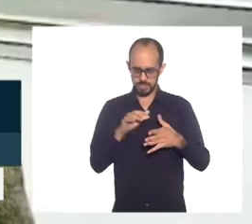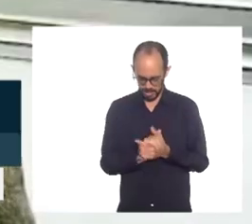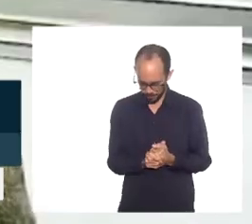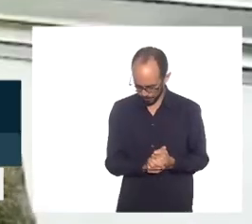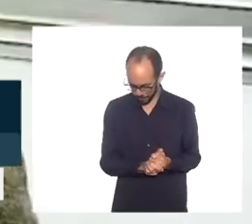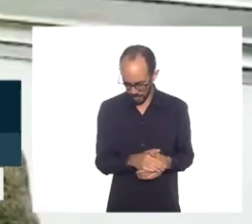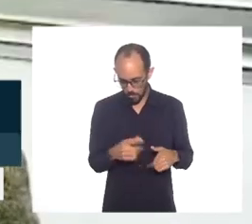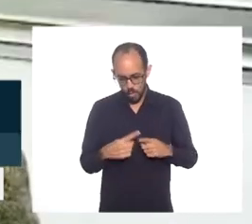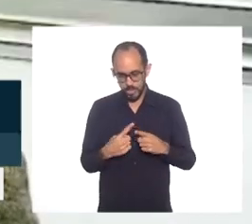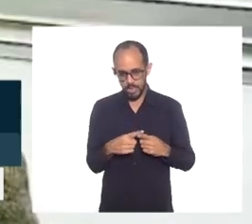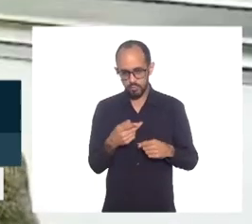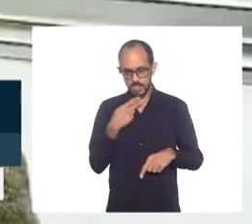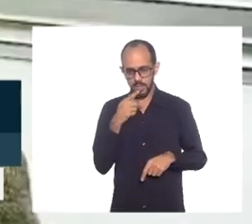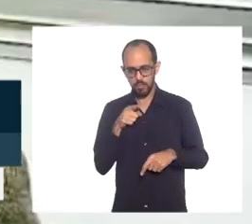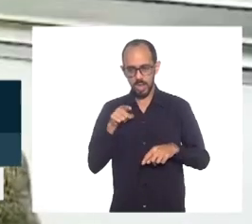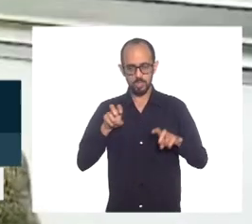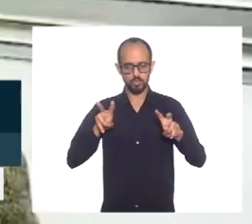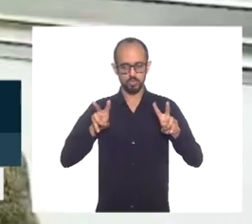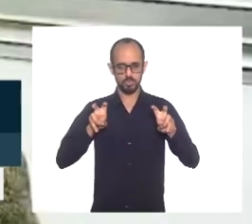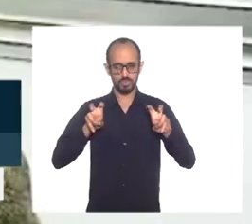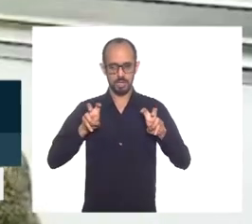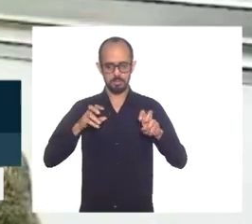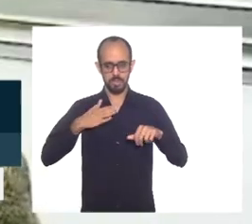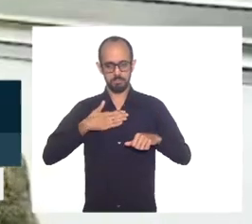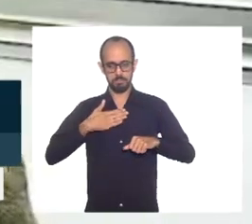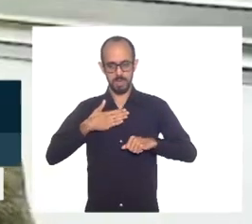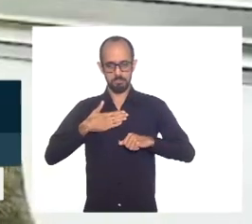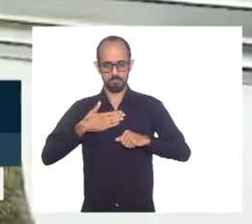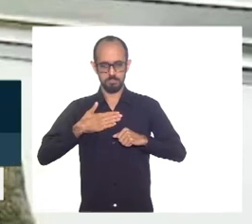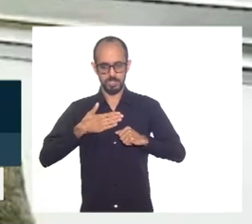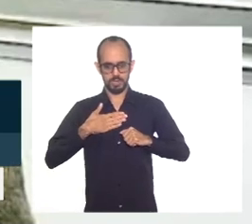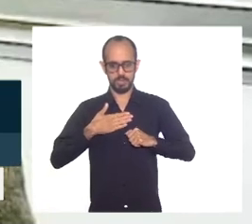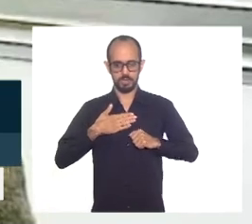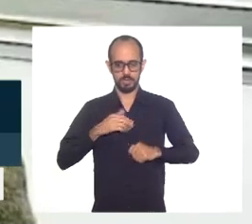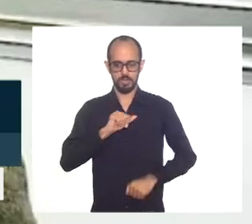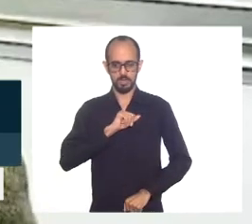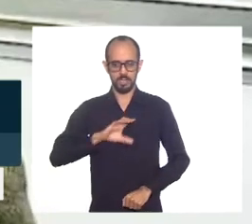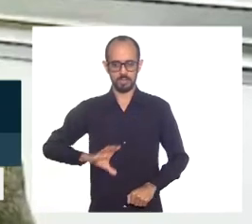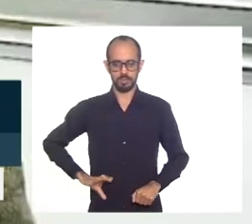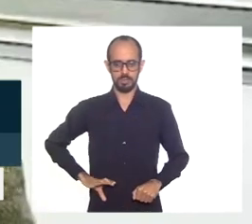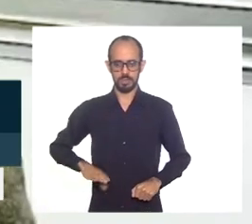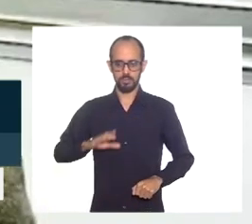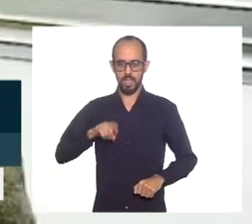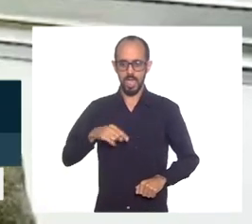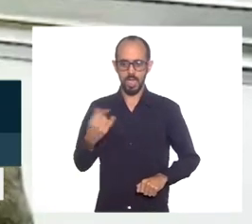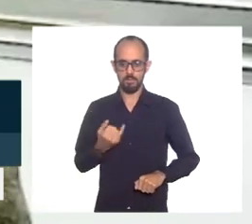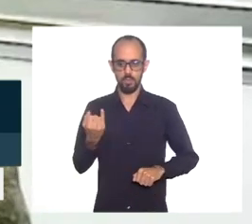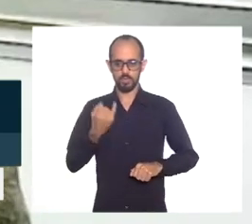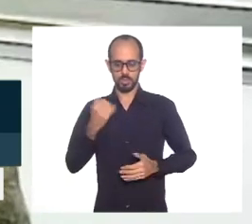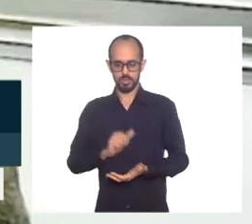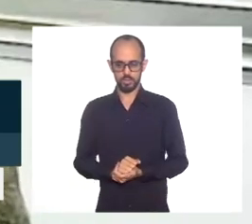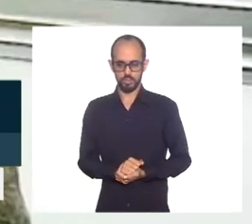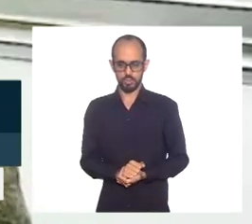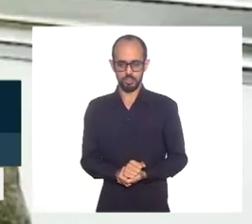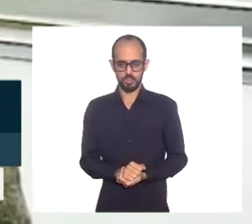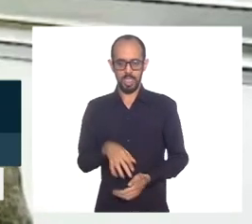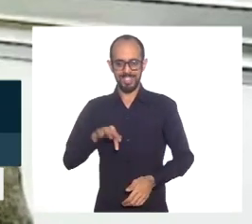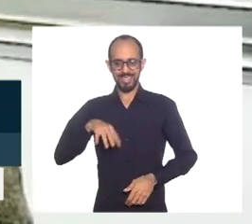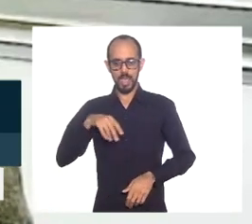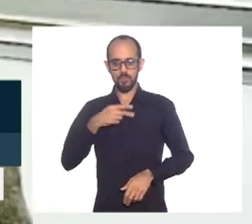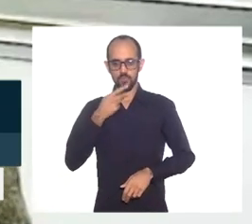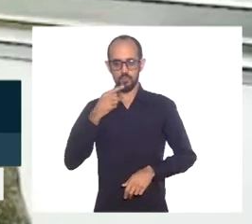tema que, para mim, o deputado André Siciliano, é crucial. Quem dita